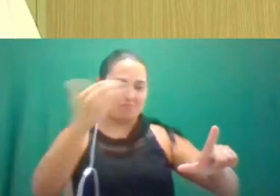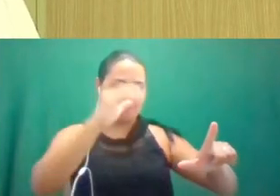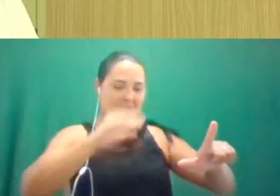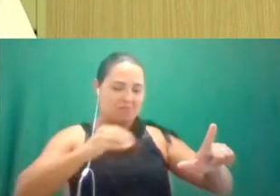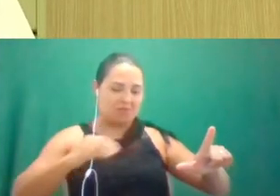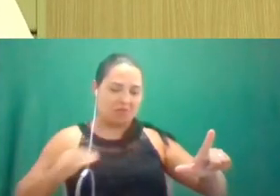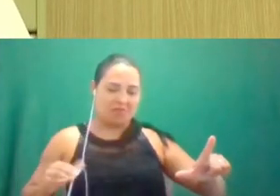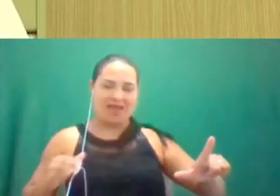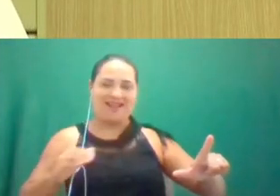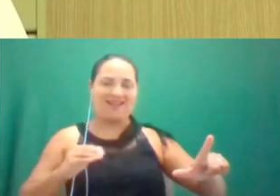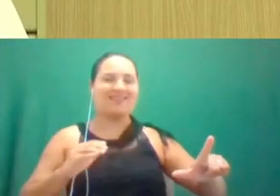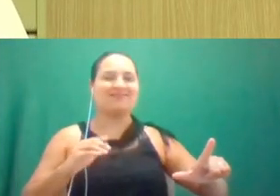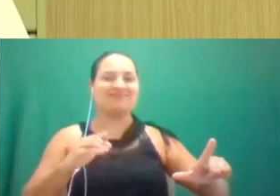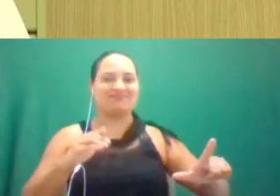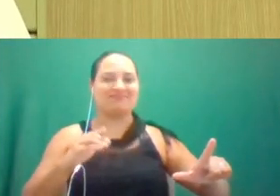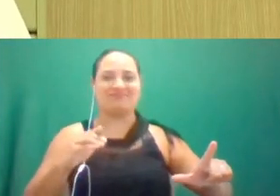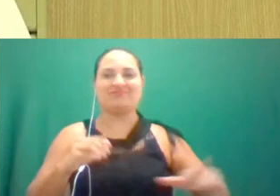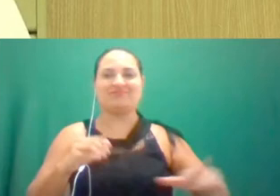que parece para quem olha